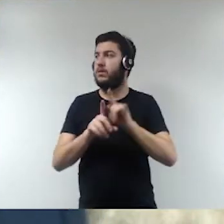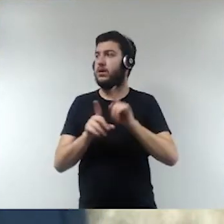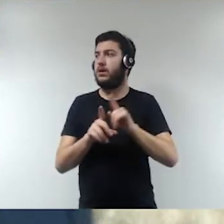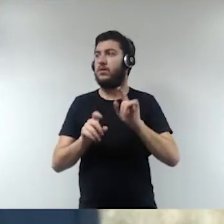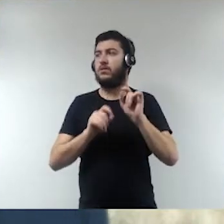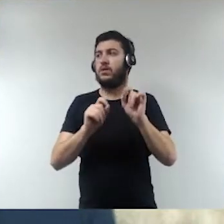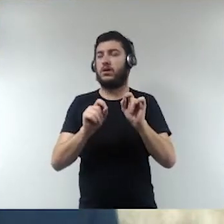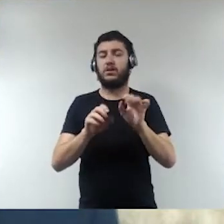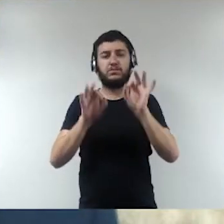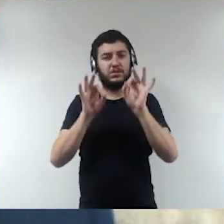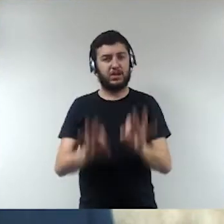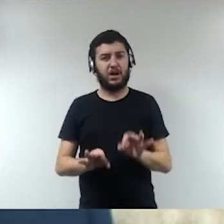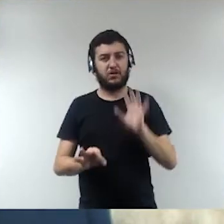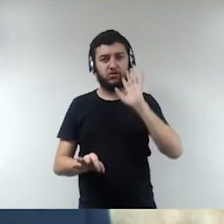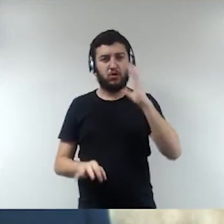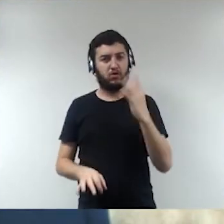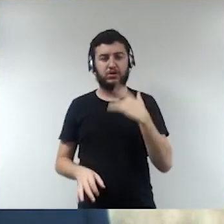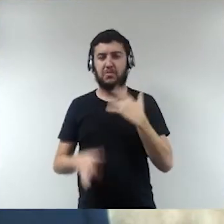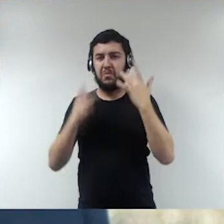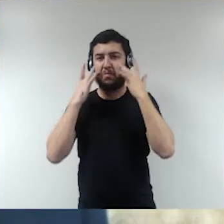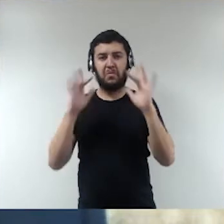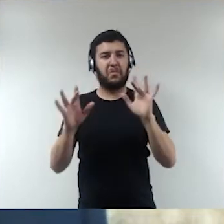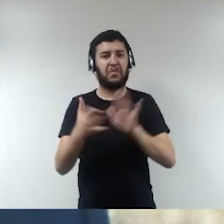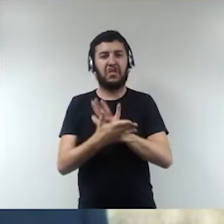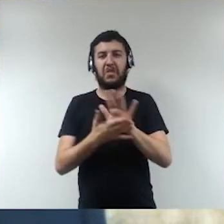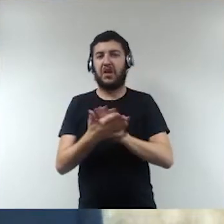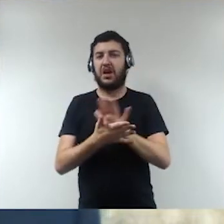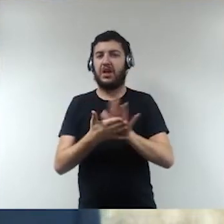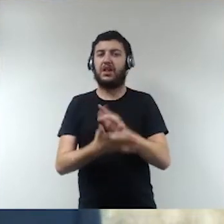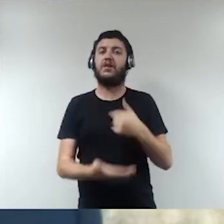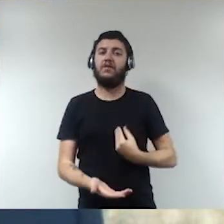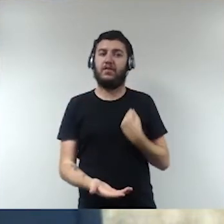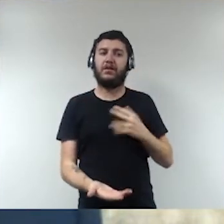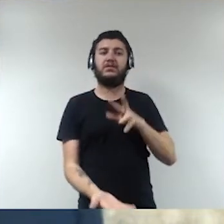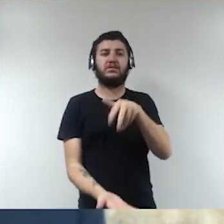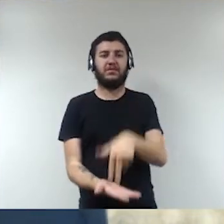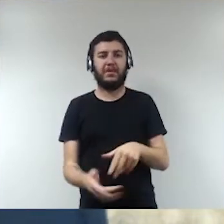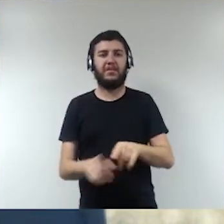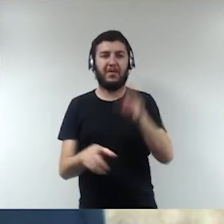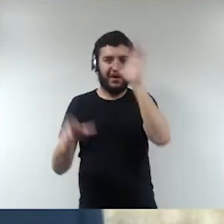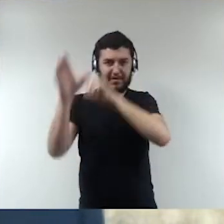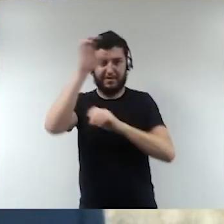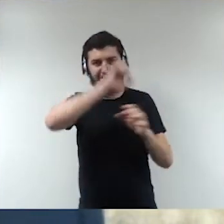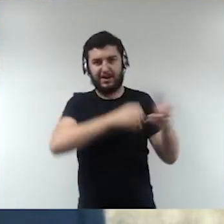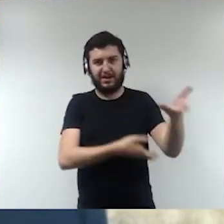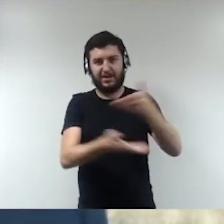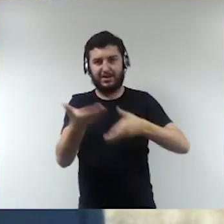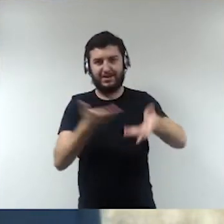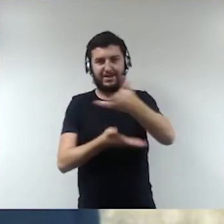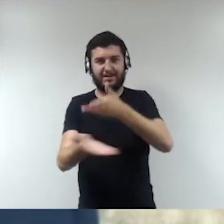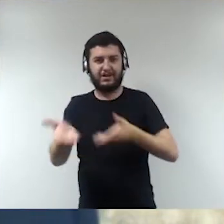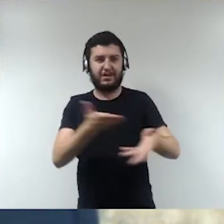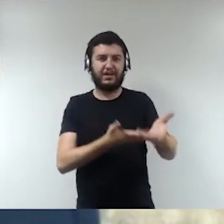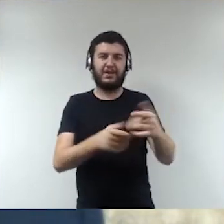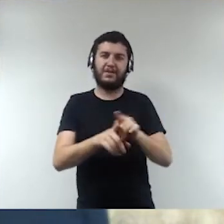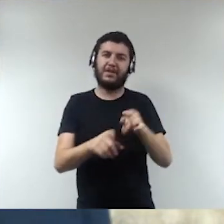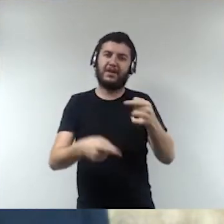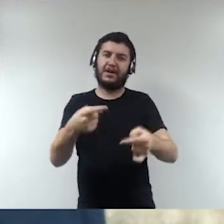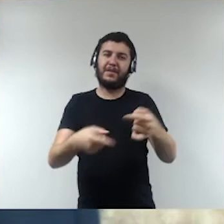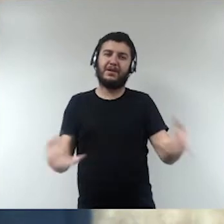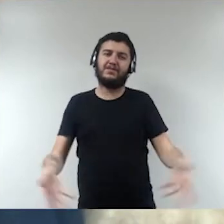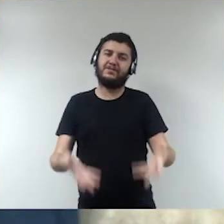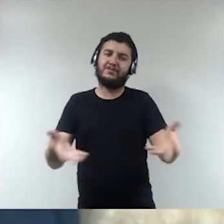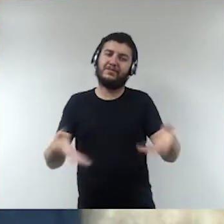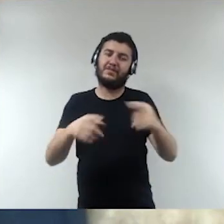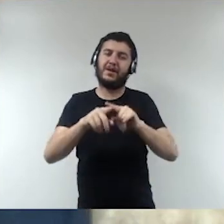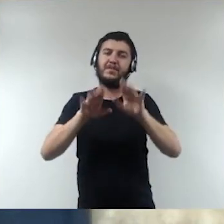sincero, eu não sei. Eu não sei as soluções. Estou aqui para aprender, inclusive, com os amigos e para tentar estimular o debate. Mas